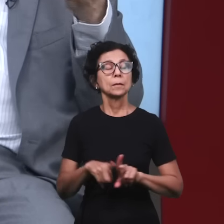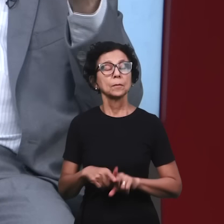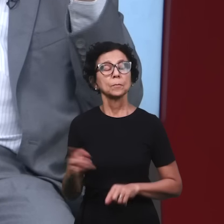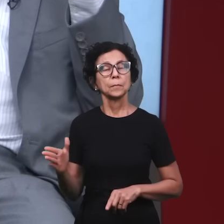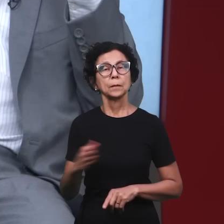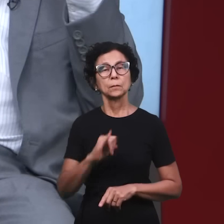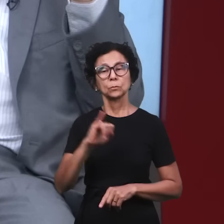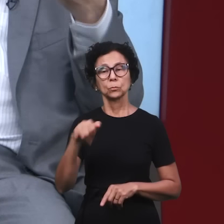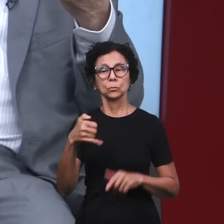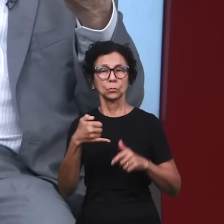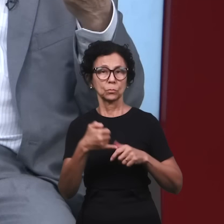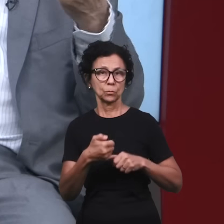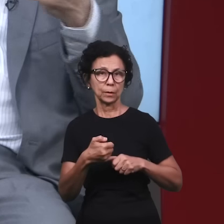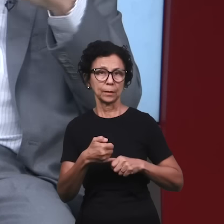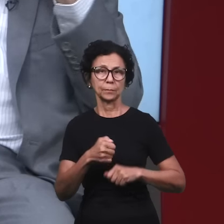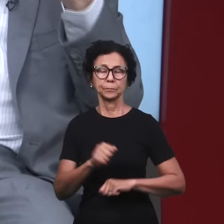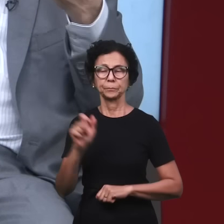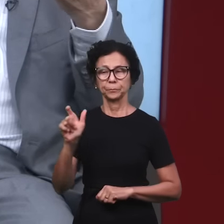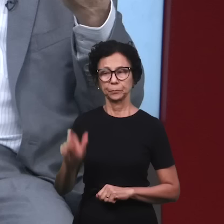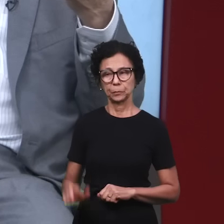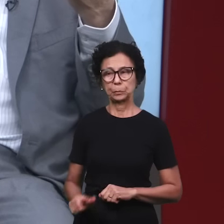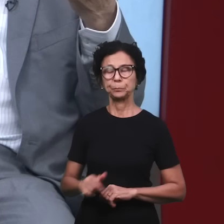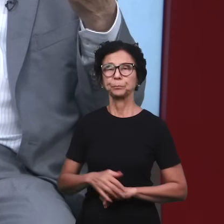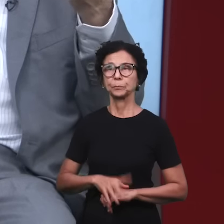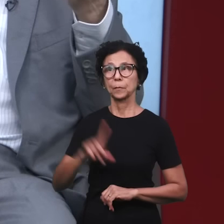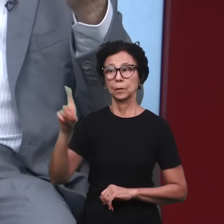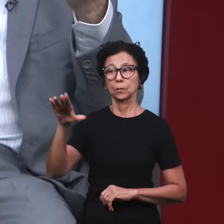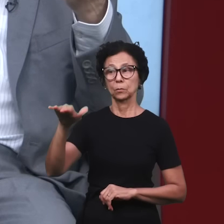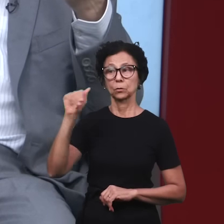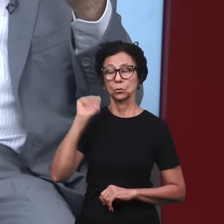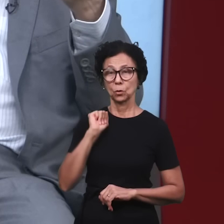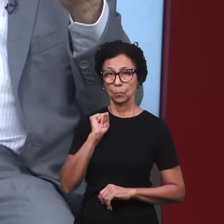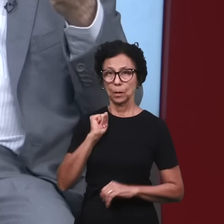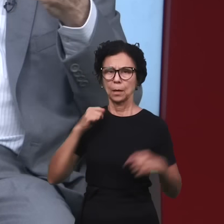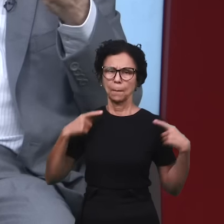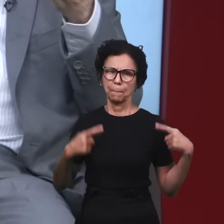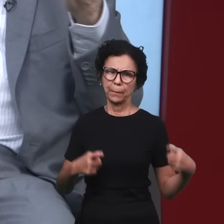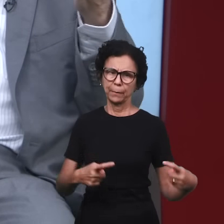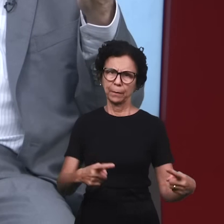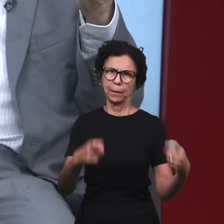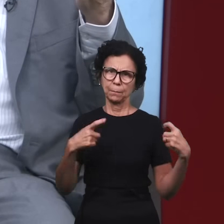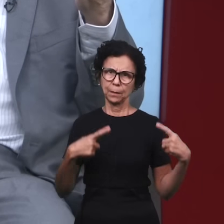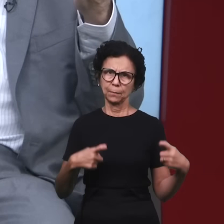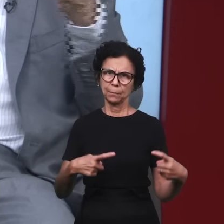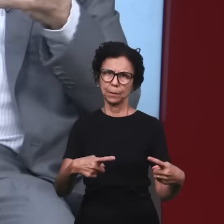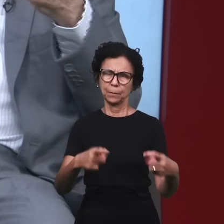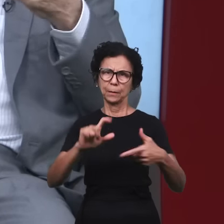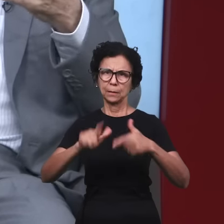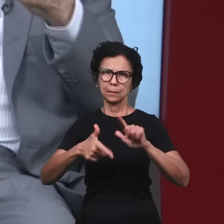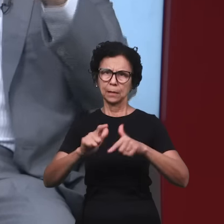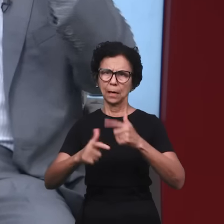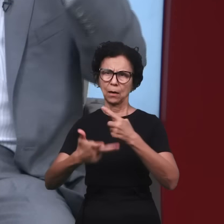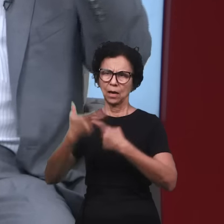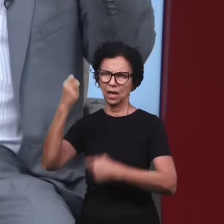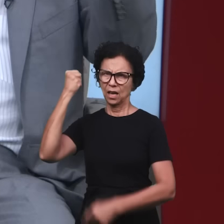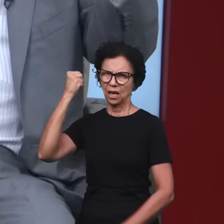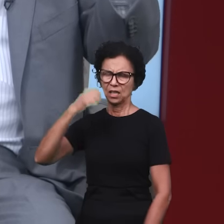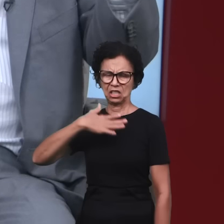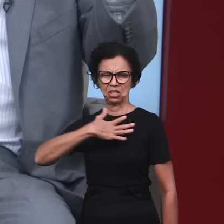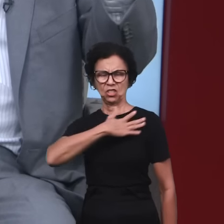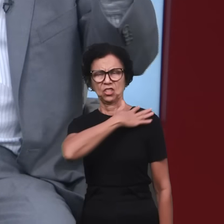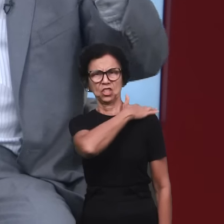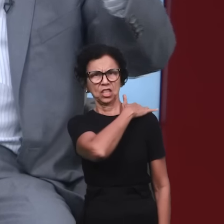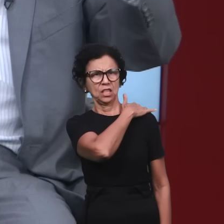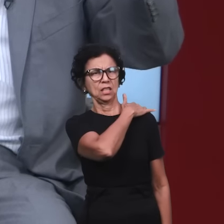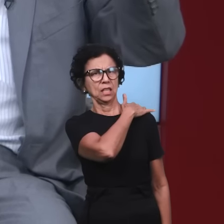foi ordenado para realizar as batalhas e promover as conquistas da terra de Israel, sendo um exímio general evidenciando outro atributo